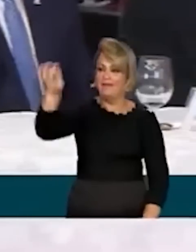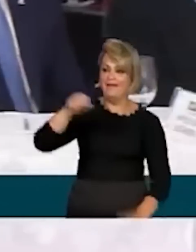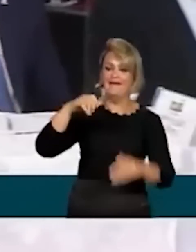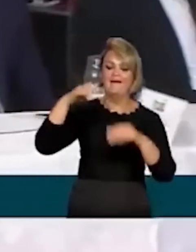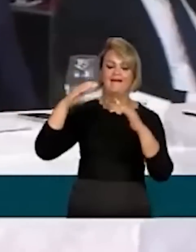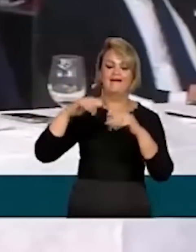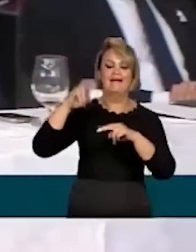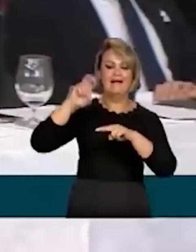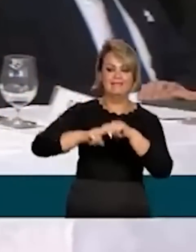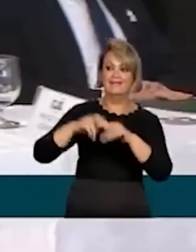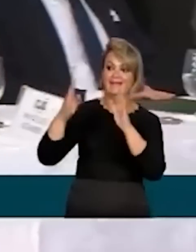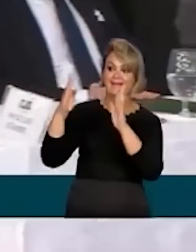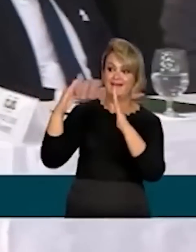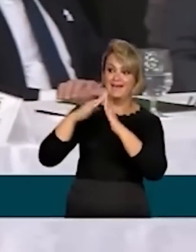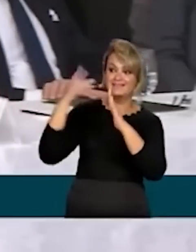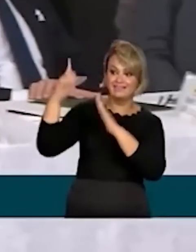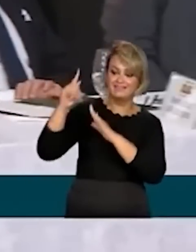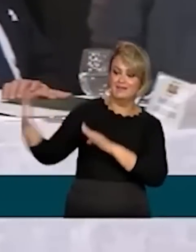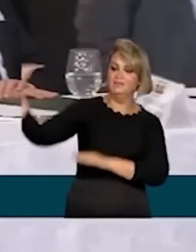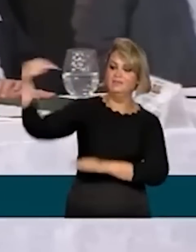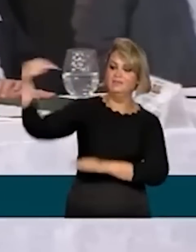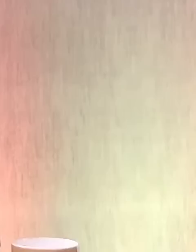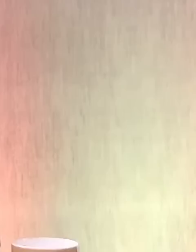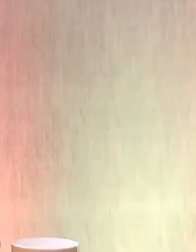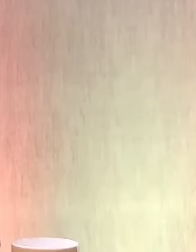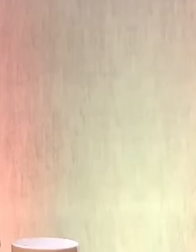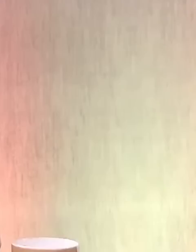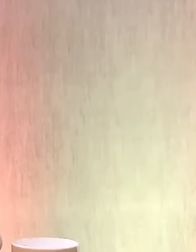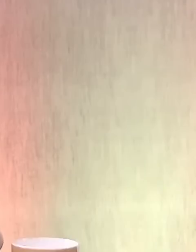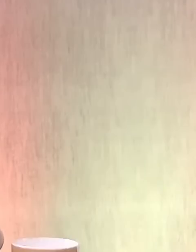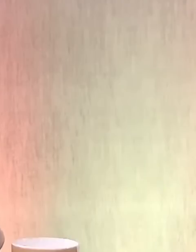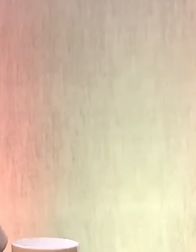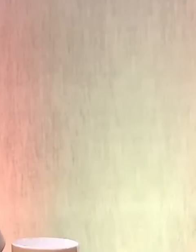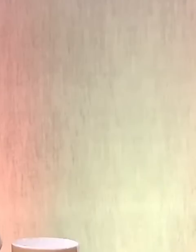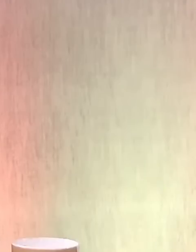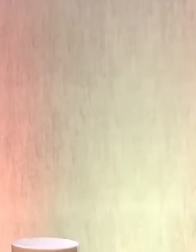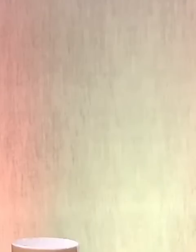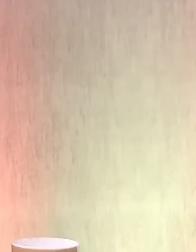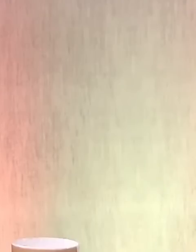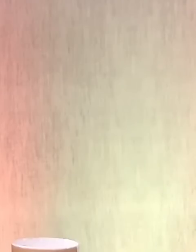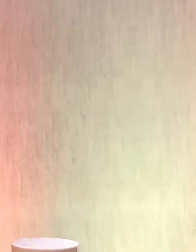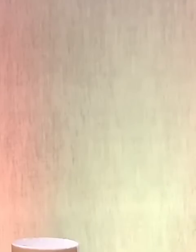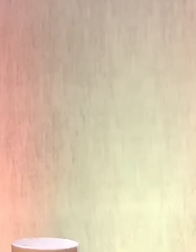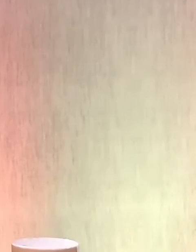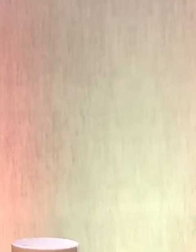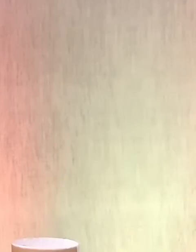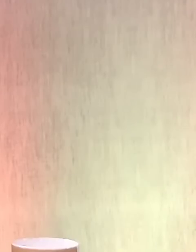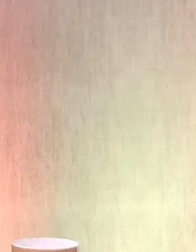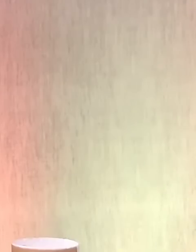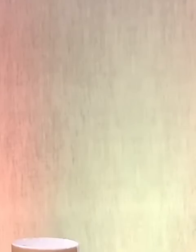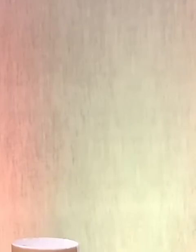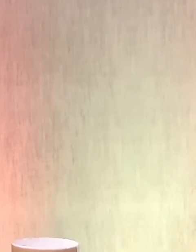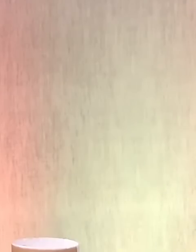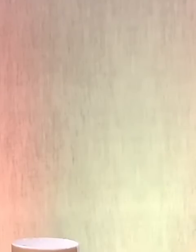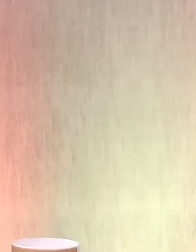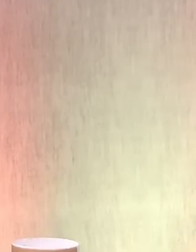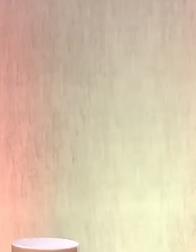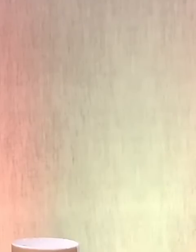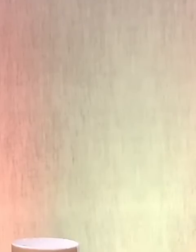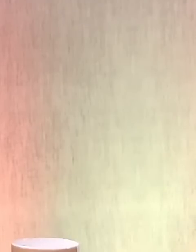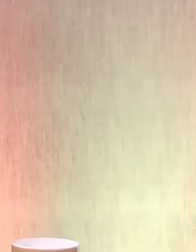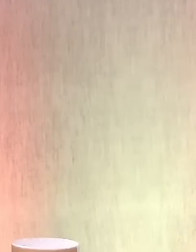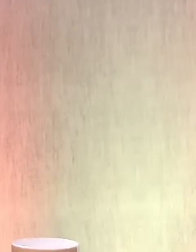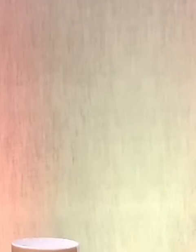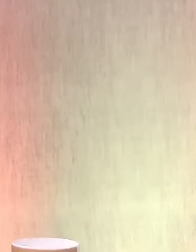casa para sentar na República a já esperadas críticas ao ex-presidente bolsonaro